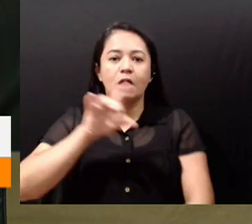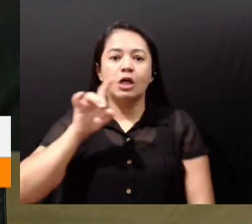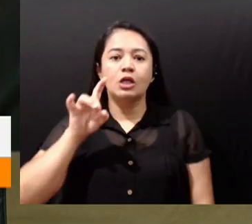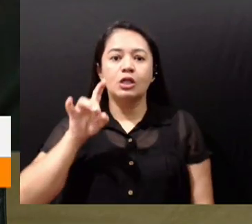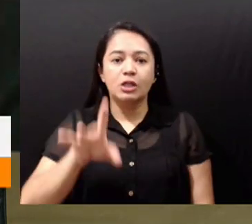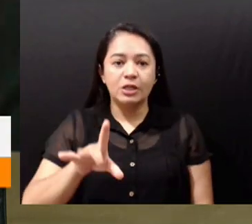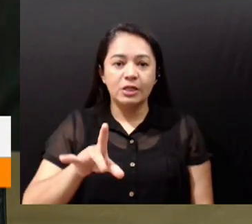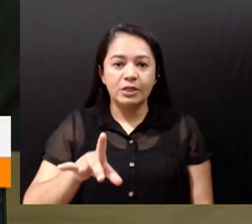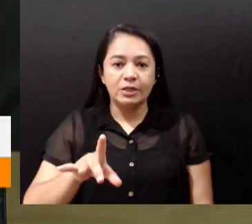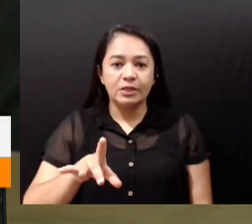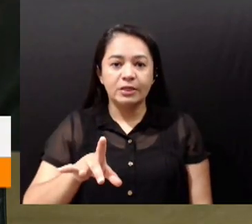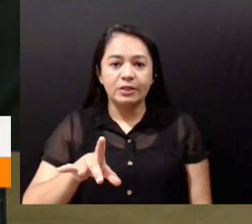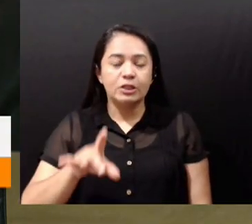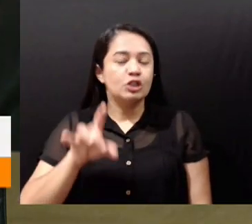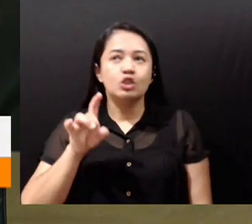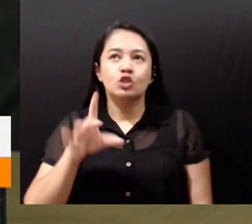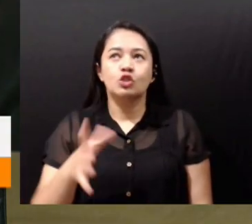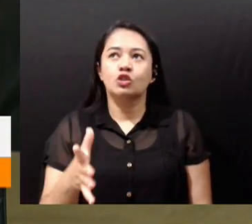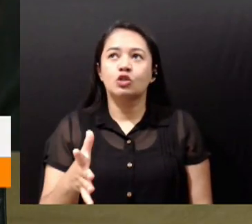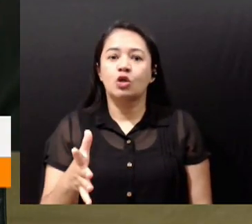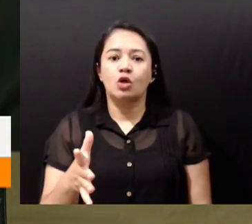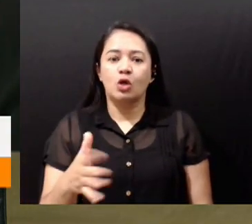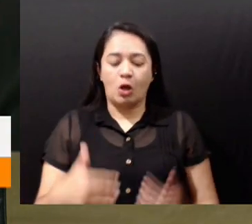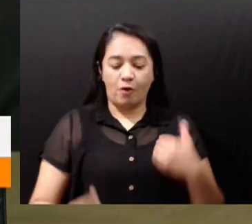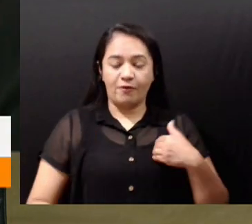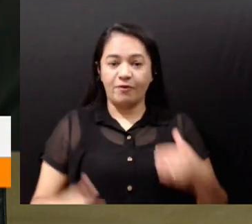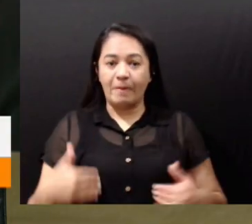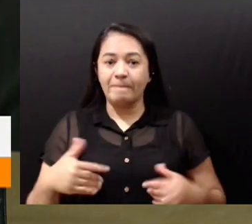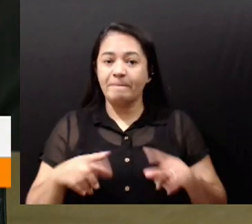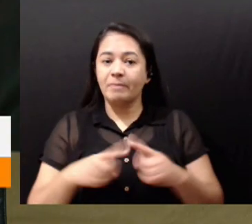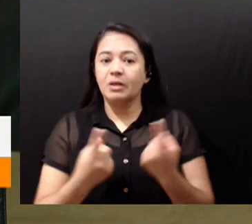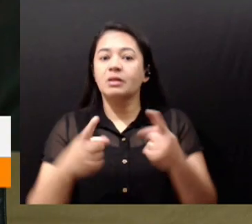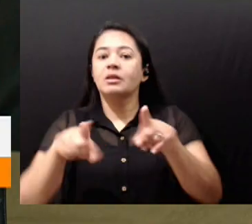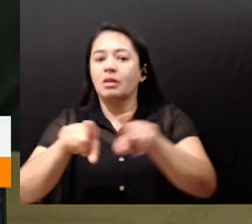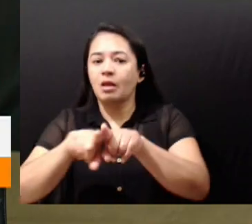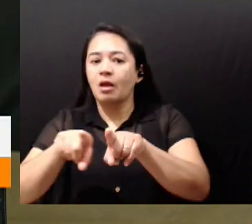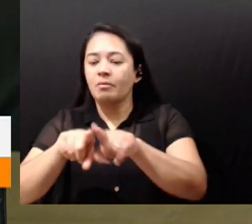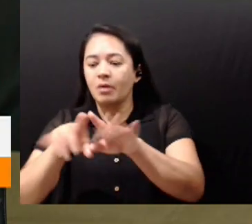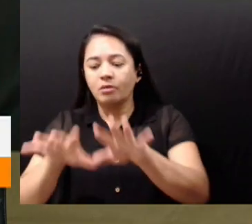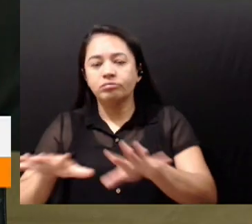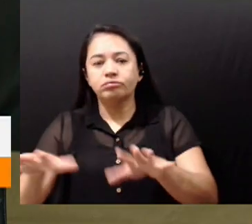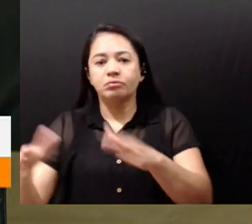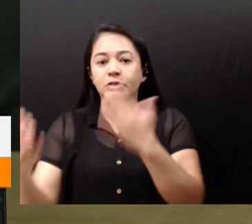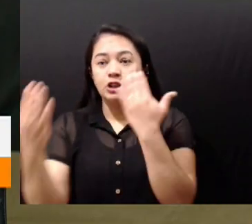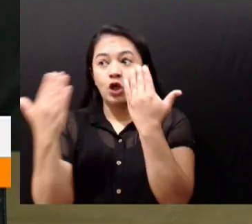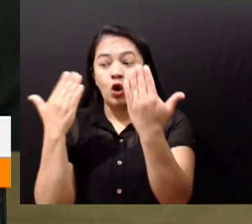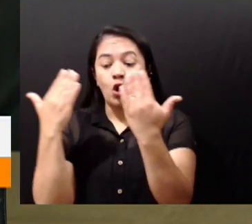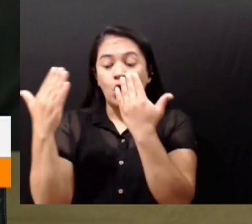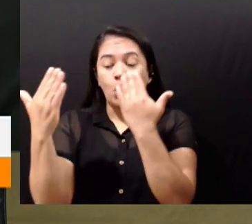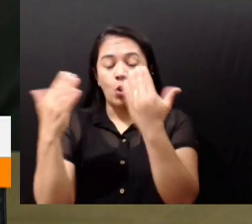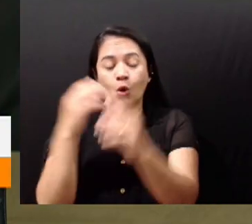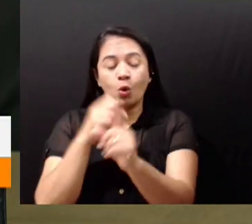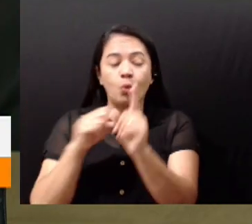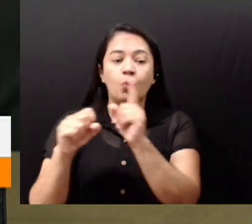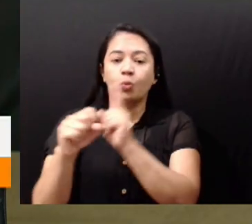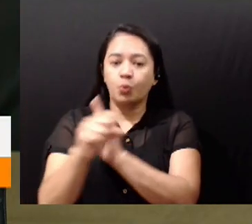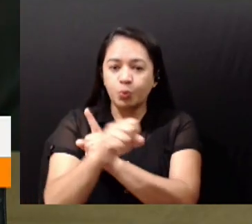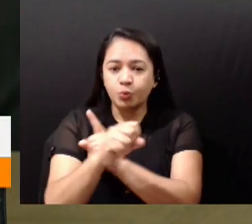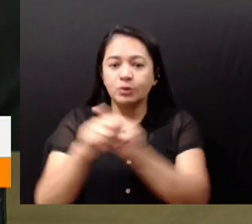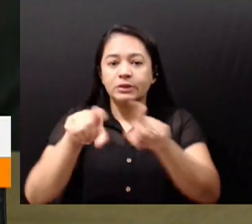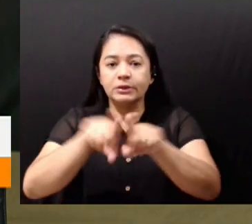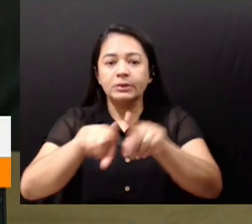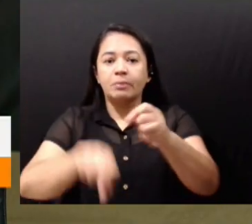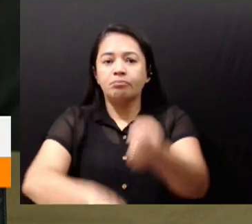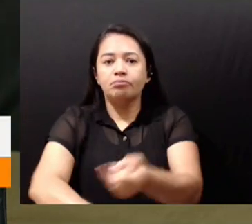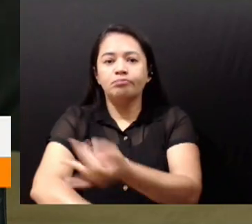é apenas uma questão física, mas também tem origem em fatores psicossociais e emocionais. Como que a